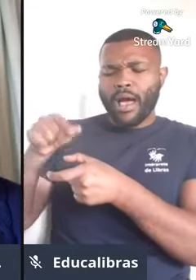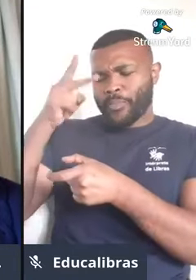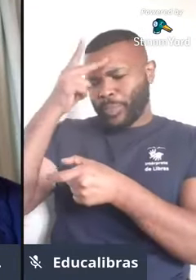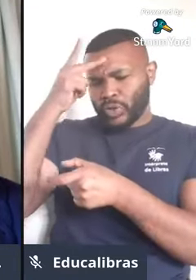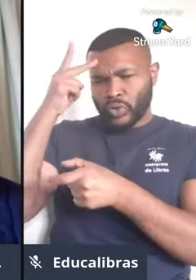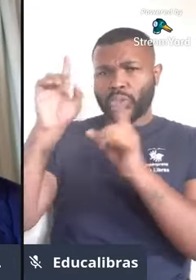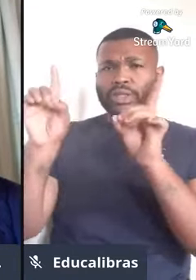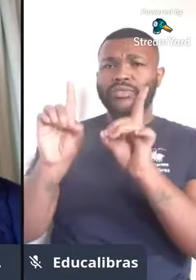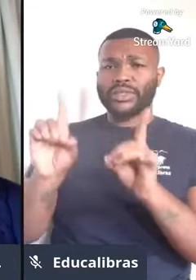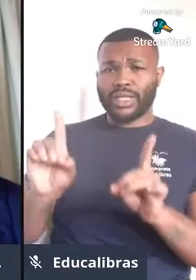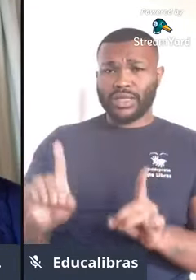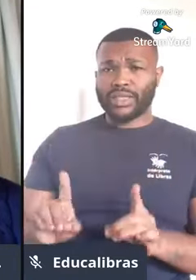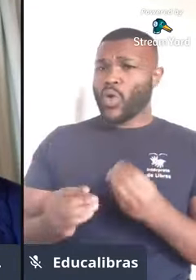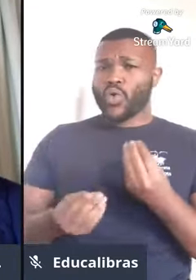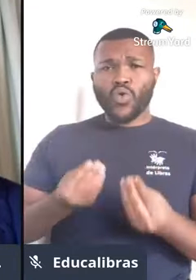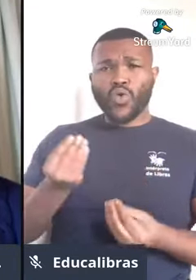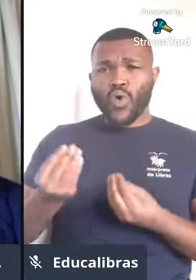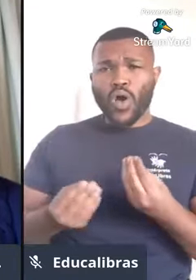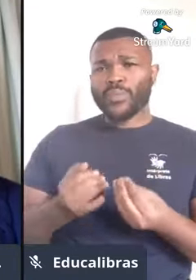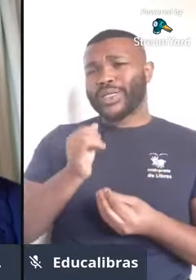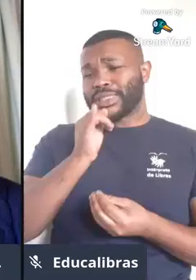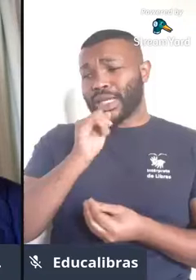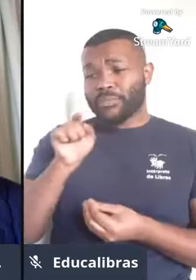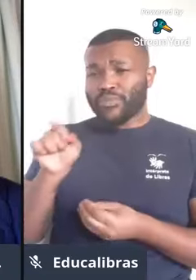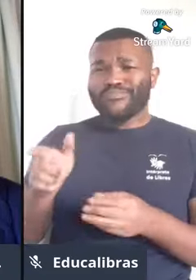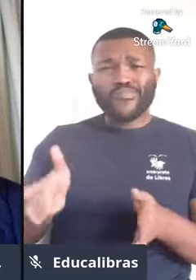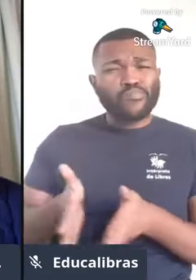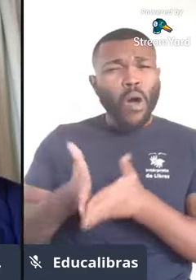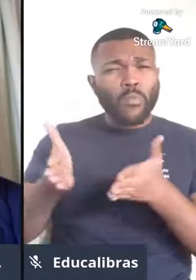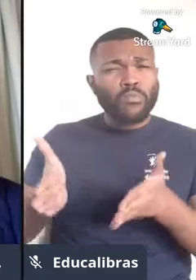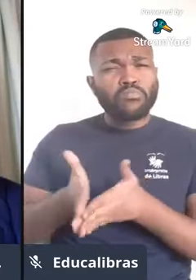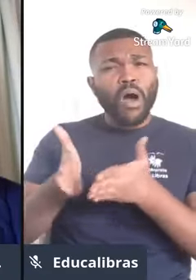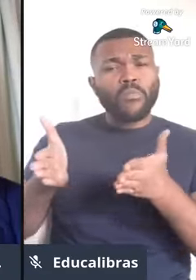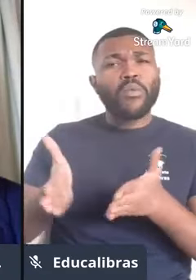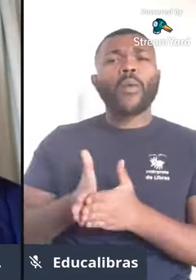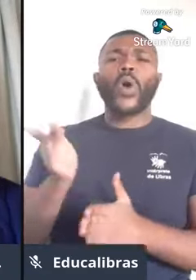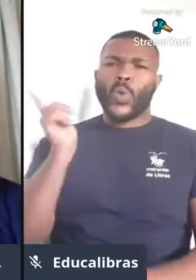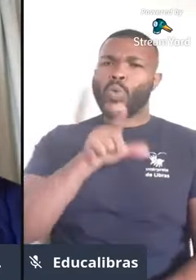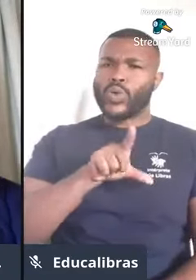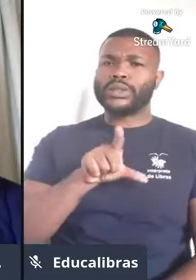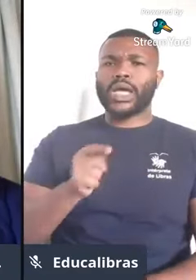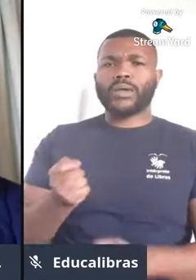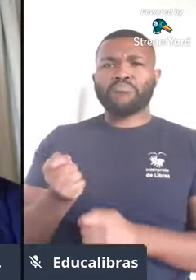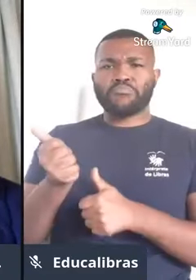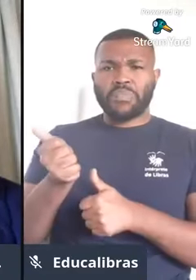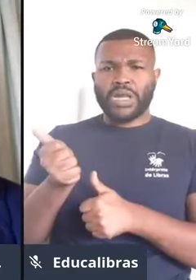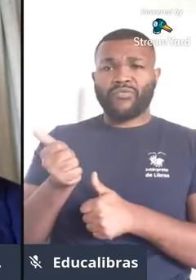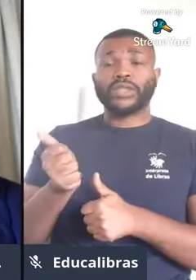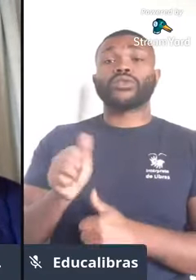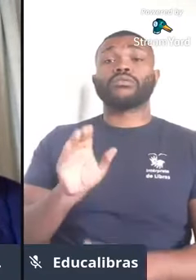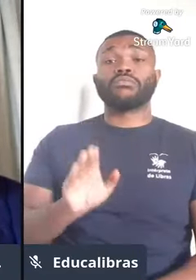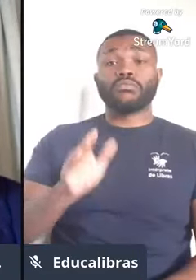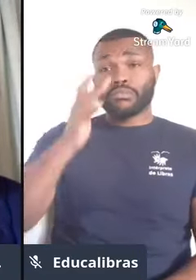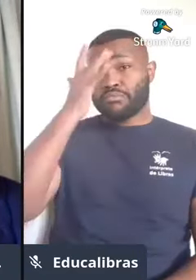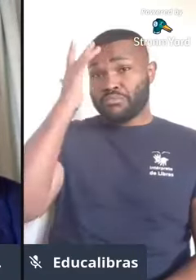situação de bastante pobreza. E se nós considerarmos o número de pessoas que recebem esse